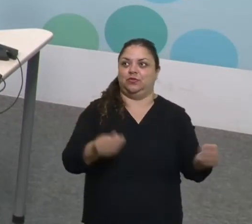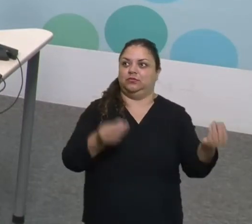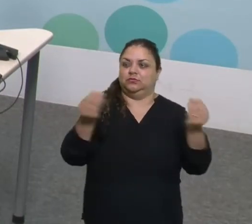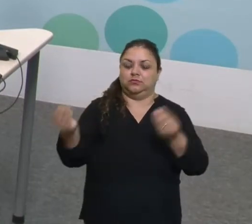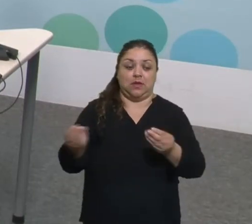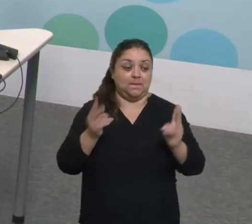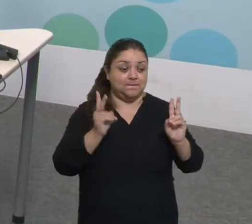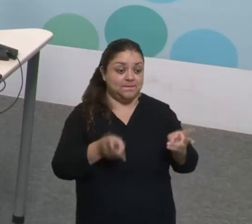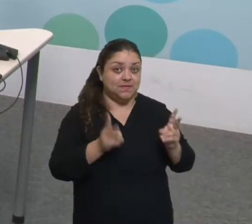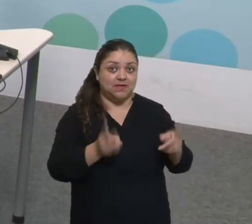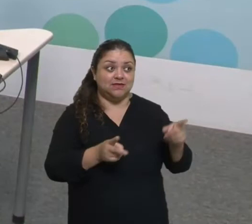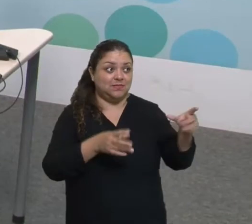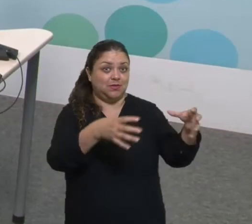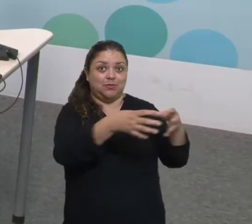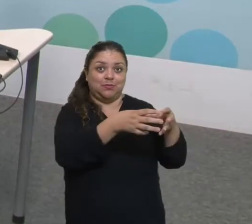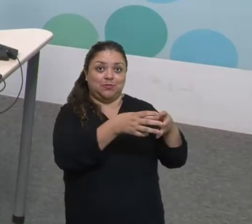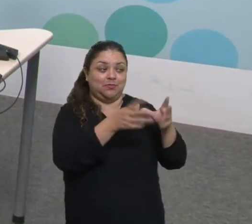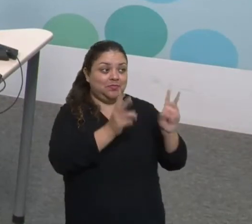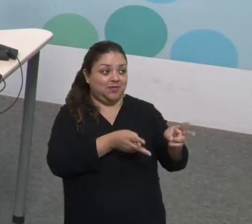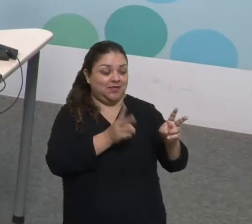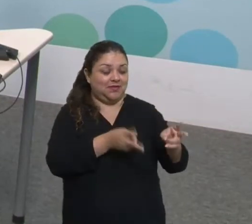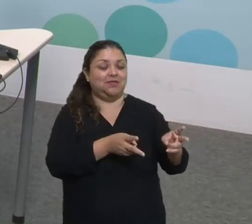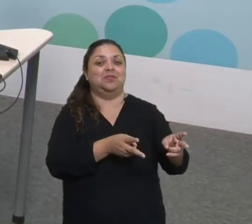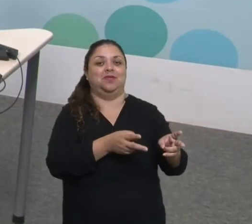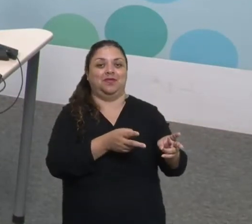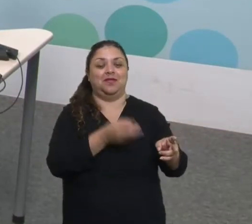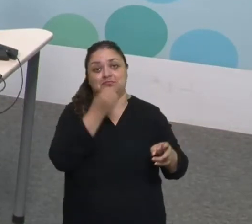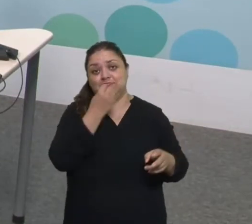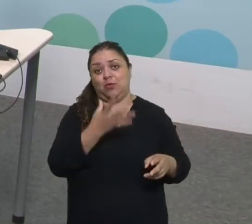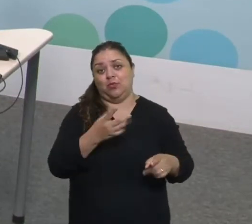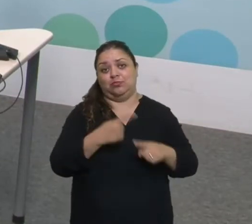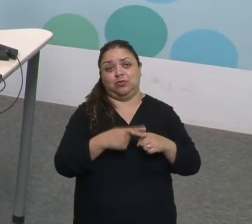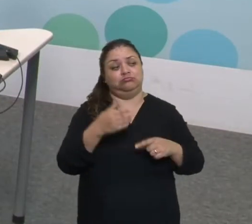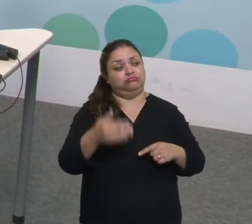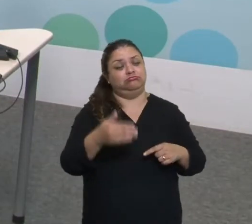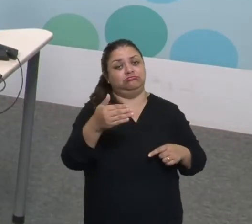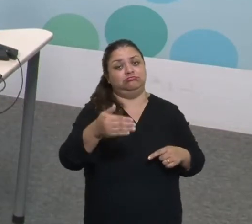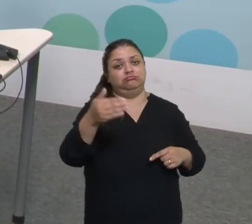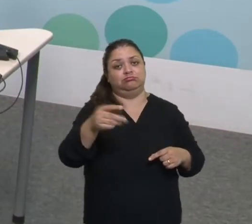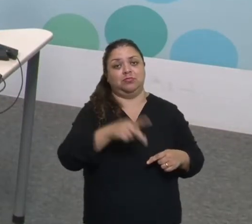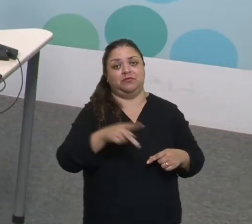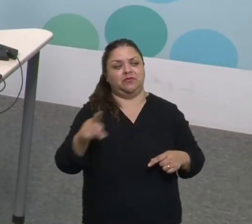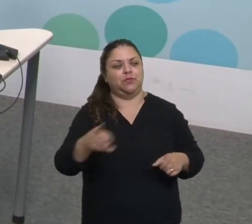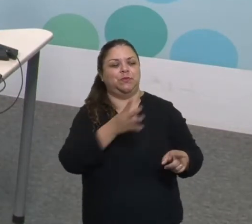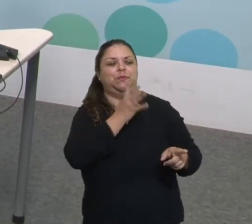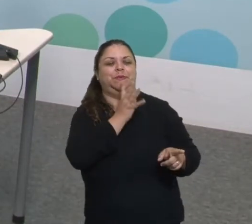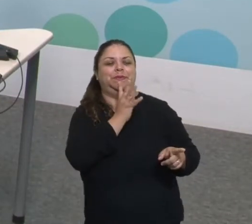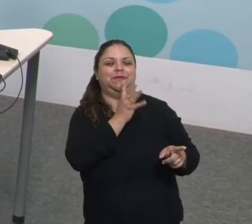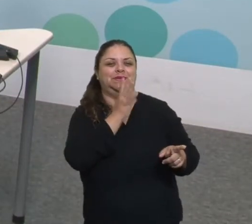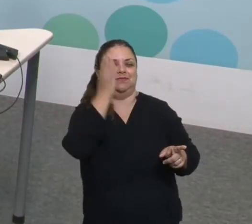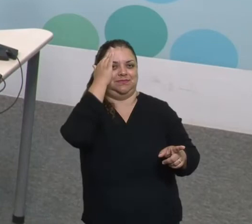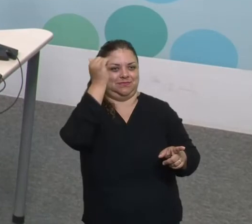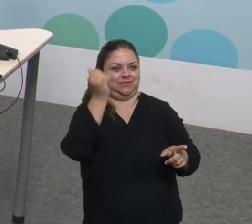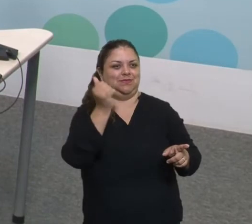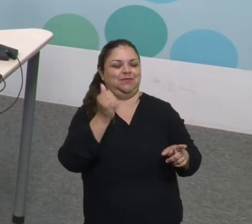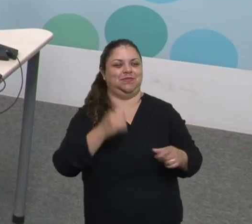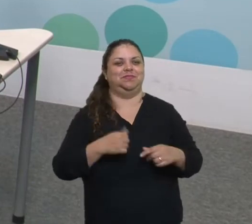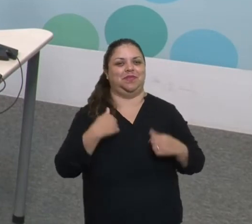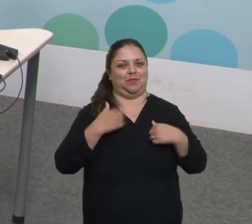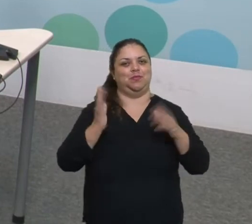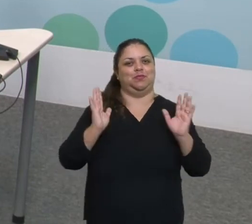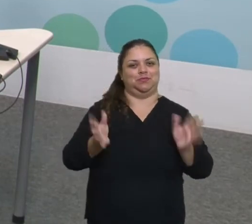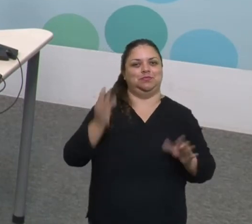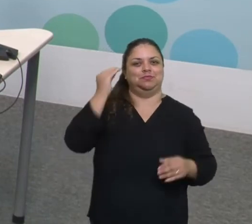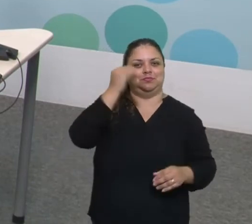acompanhando a mesma turma é de forma continuar fica é fácil para saber isso eu já tive essa